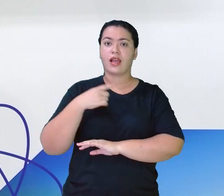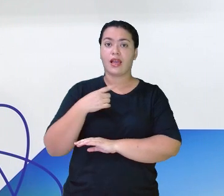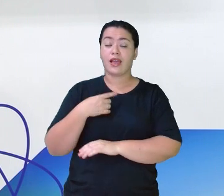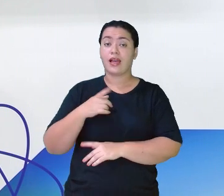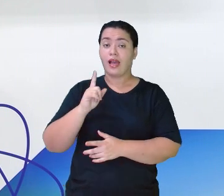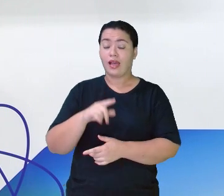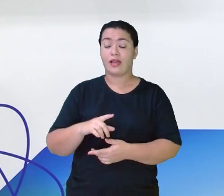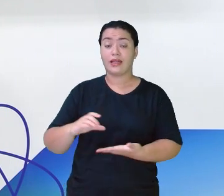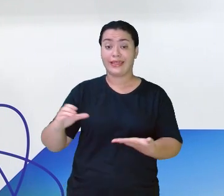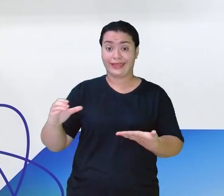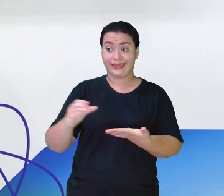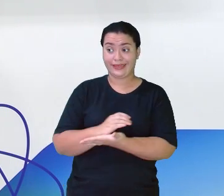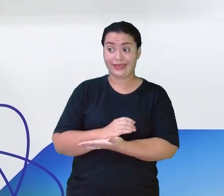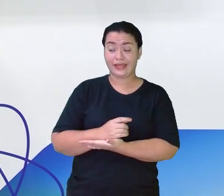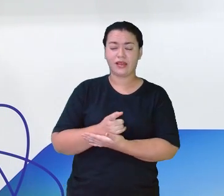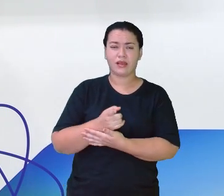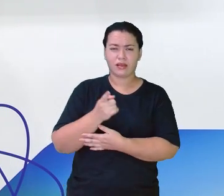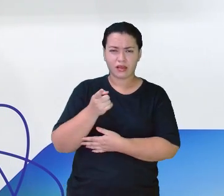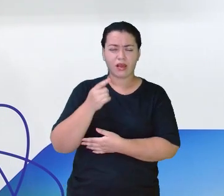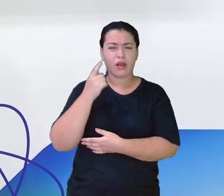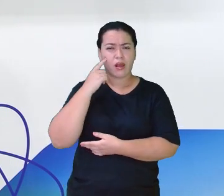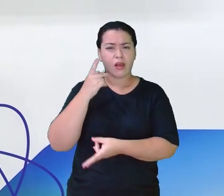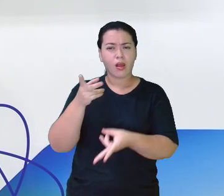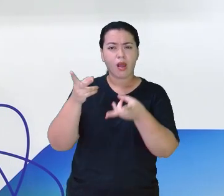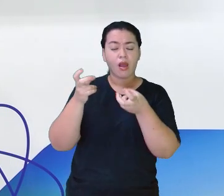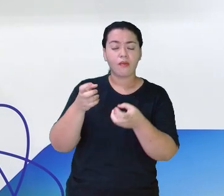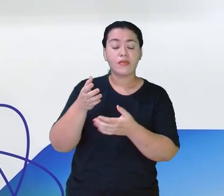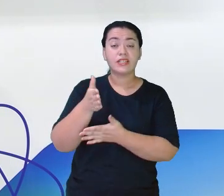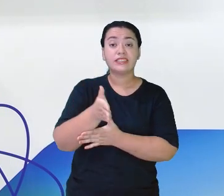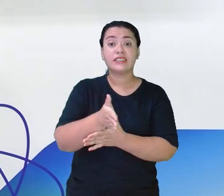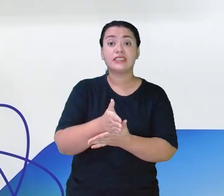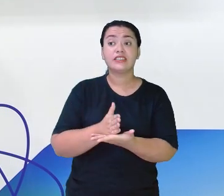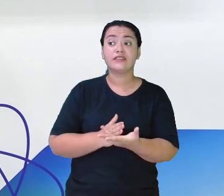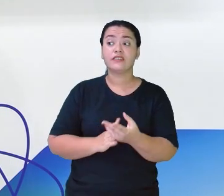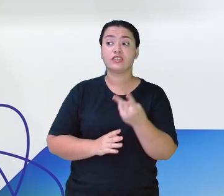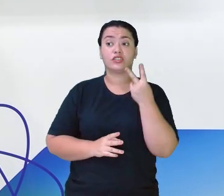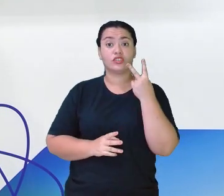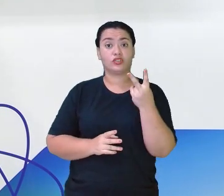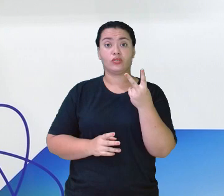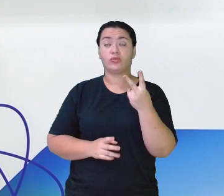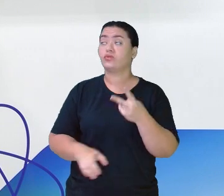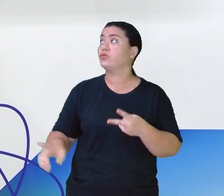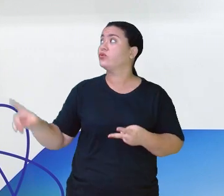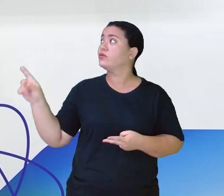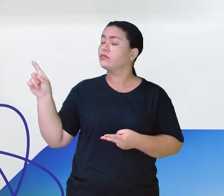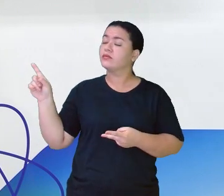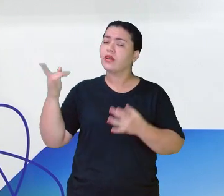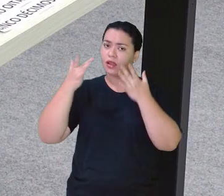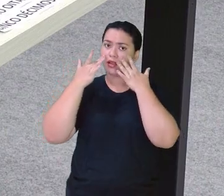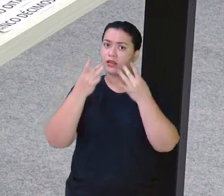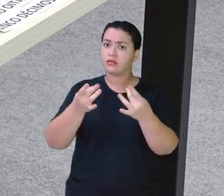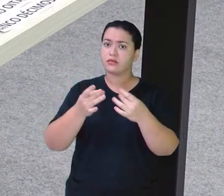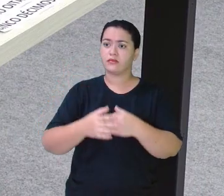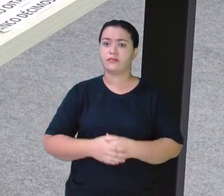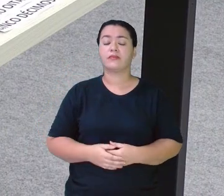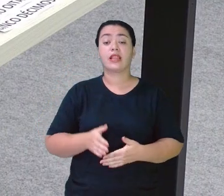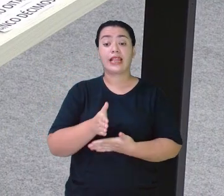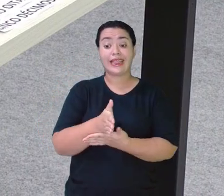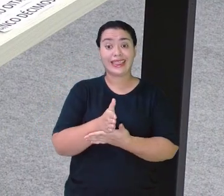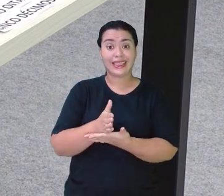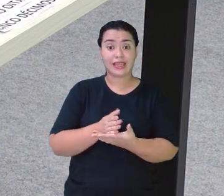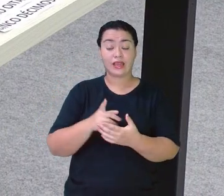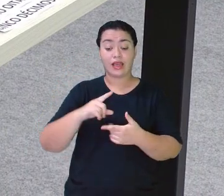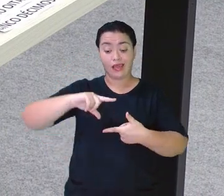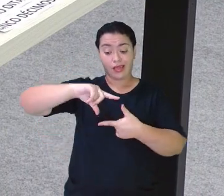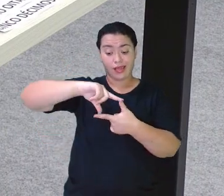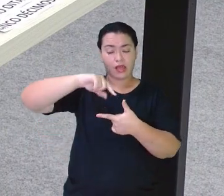inteiro e aqui vocês observaram que eu dividi em 2 partes. Estão prestando atenção? Eu dividi o